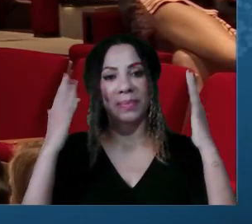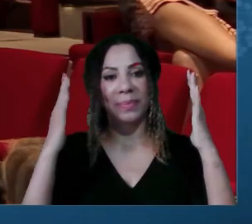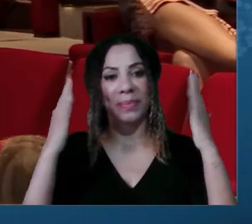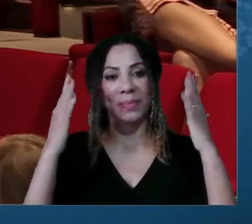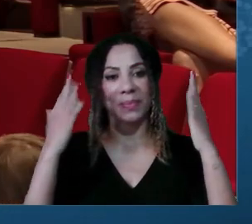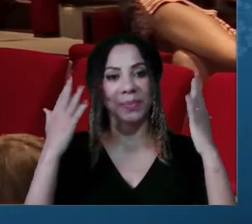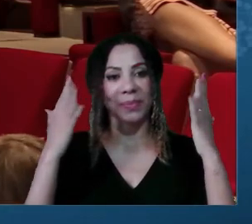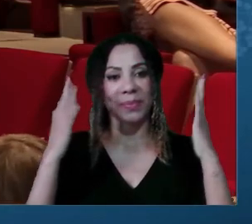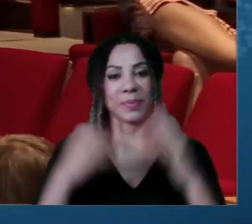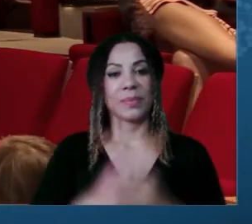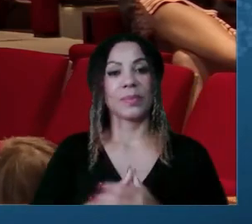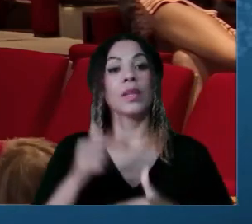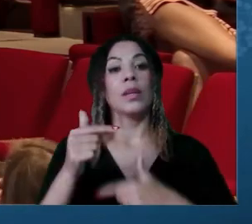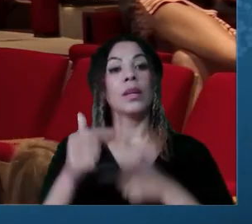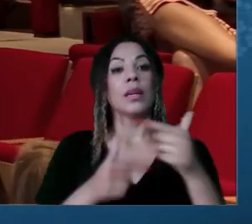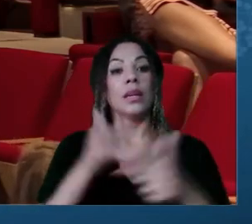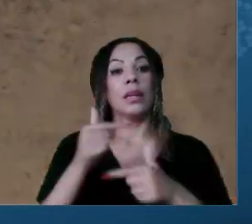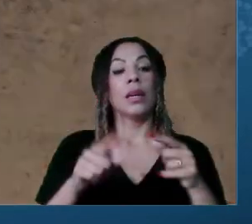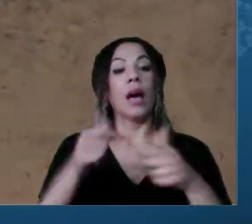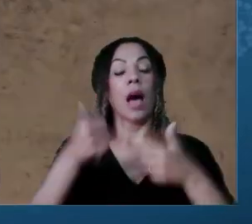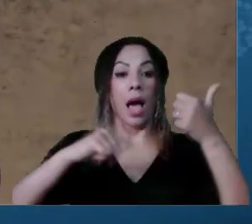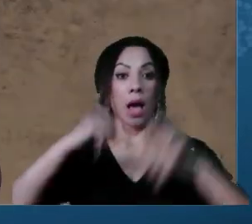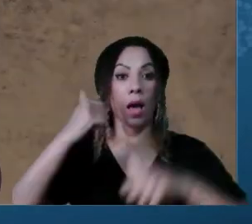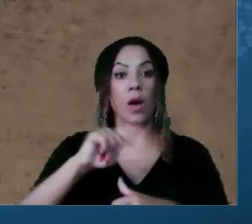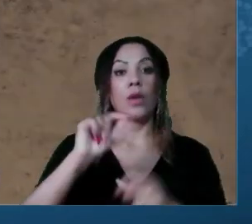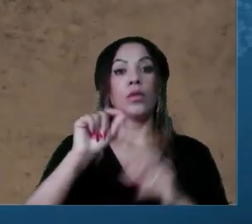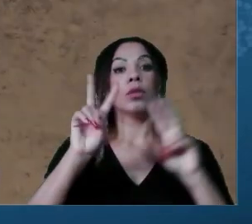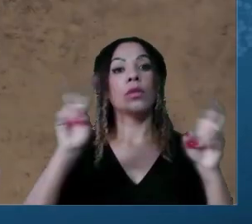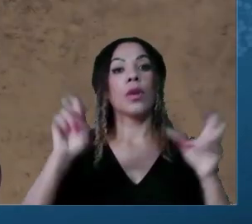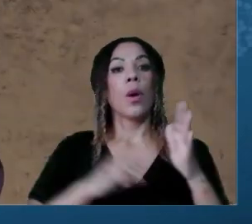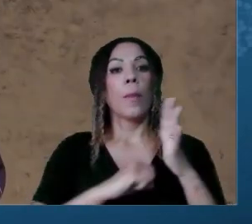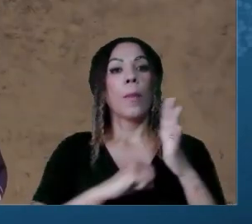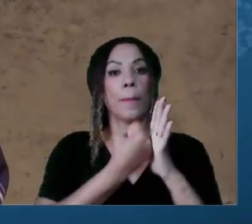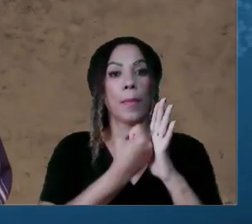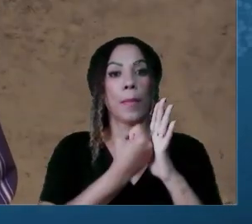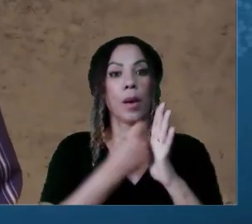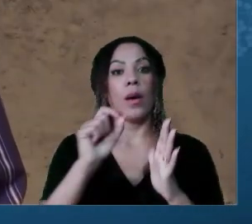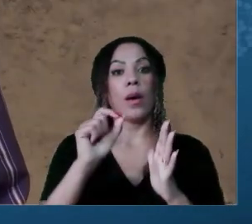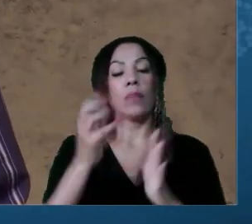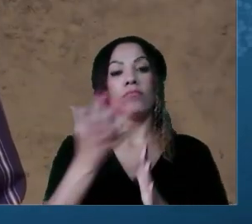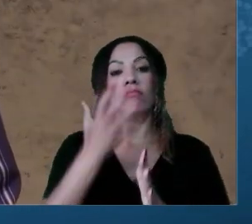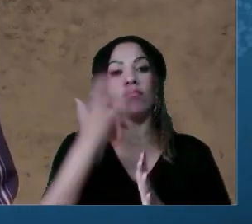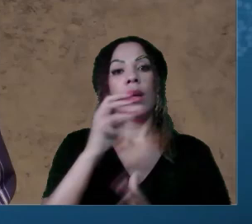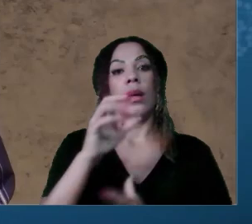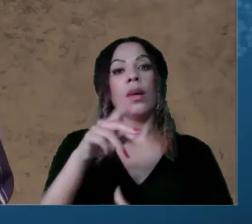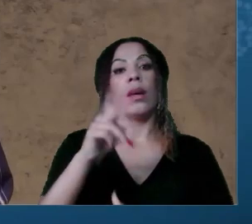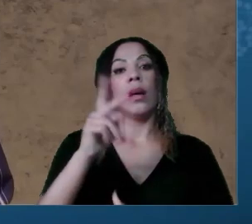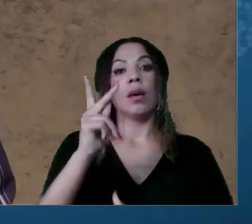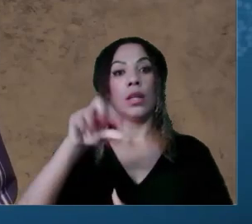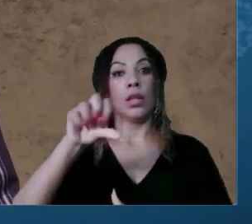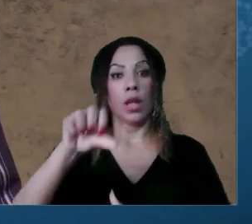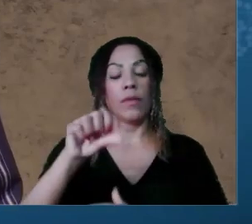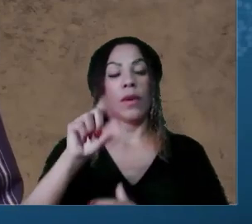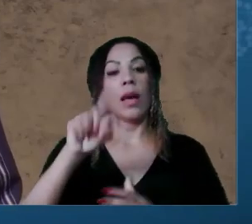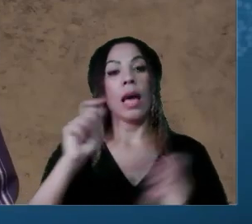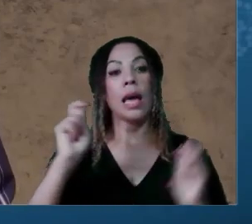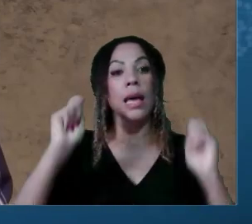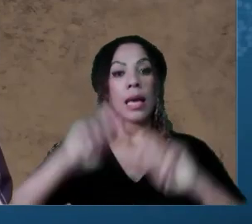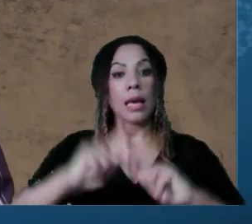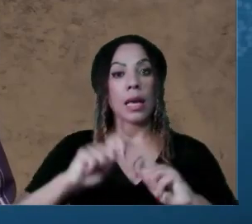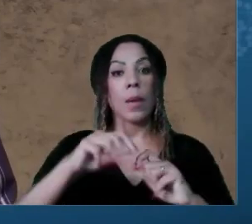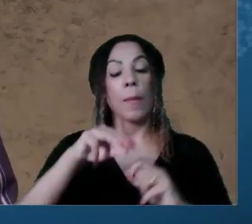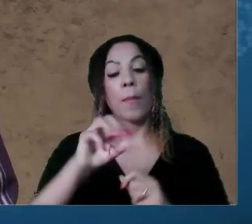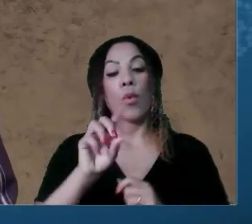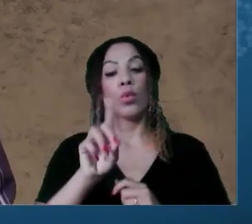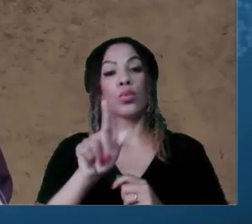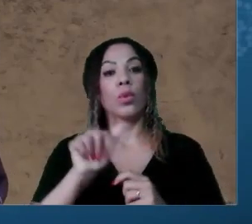O trabalho avaliou se o bloqueio da anidrase carbônica 9 com anticorpos monoclonais era capaz de modular os níveis de